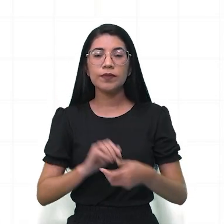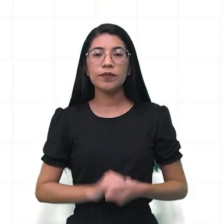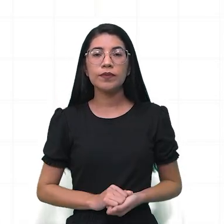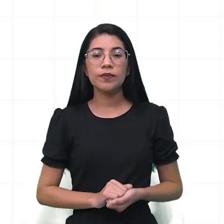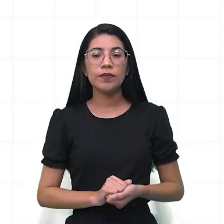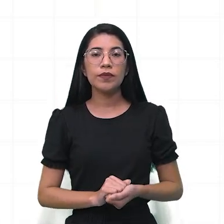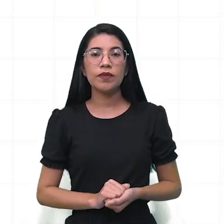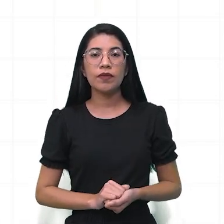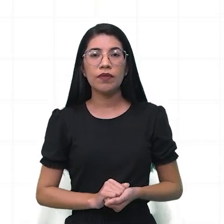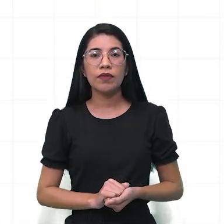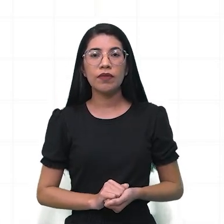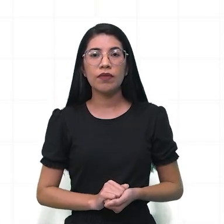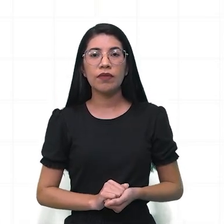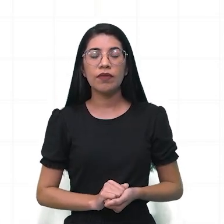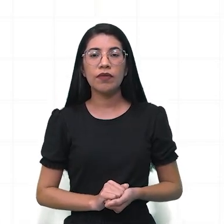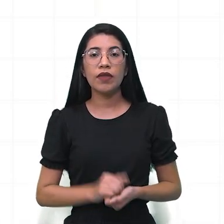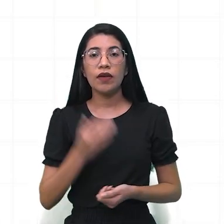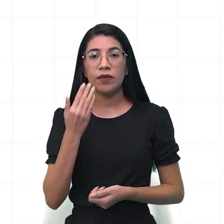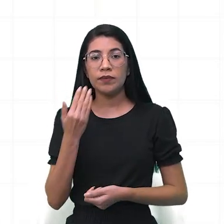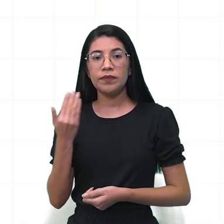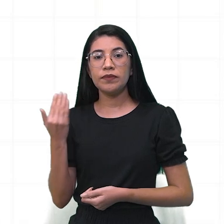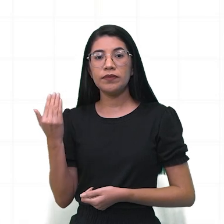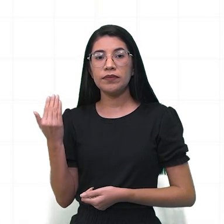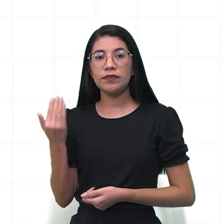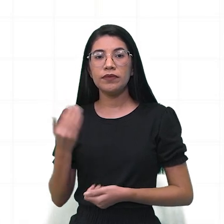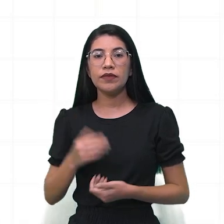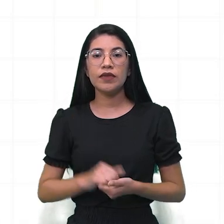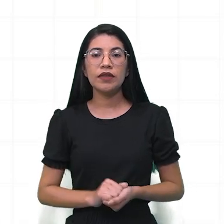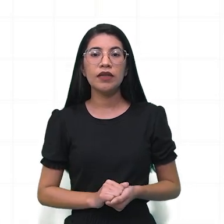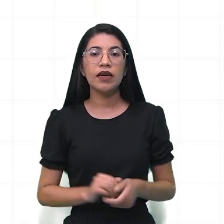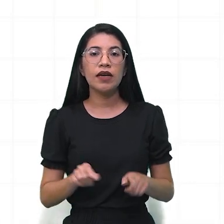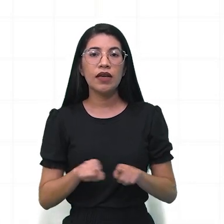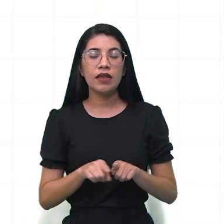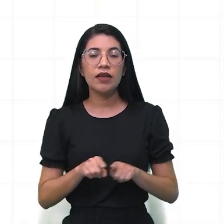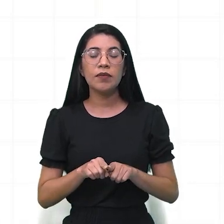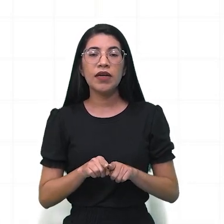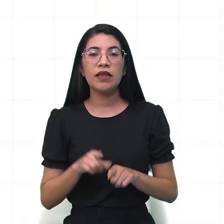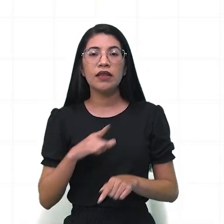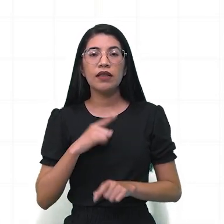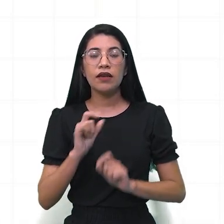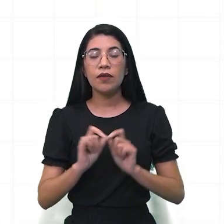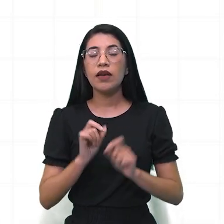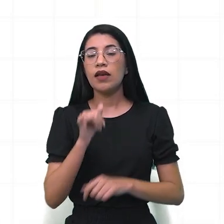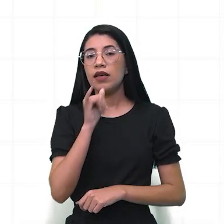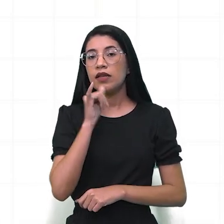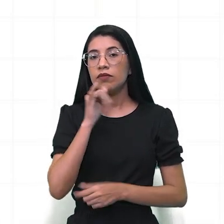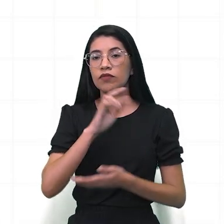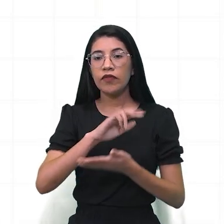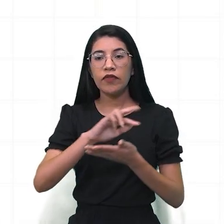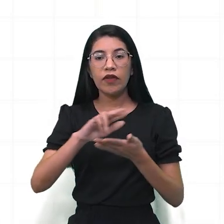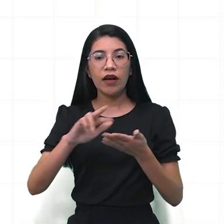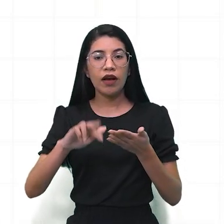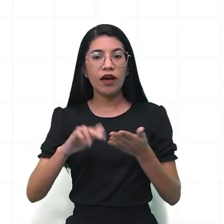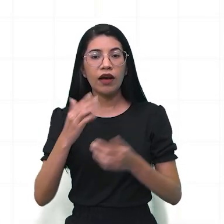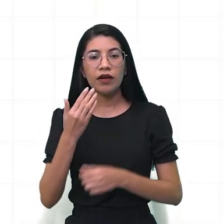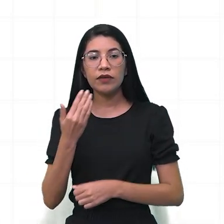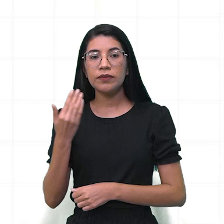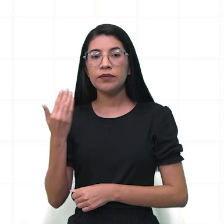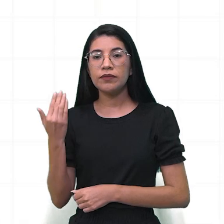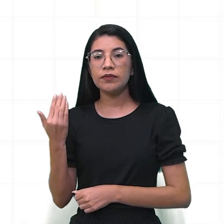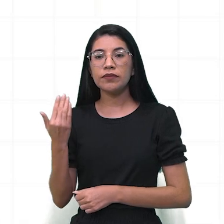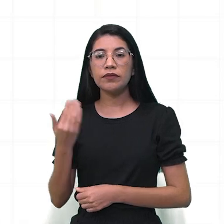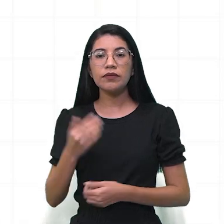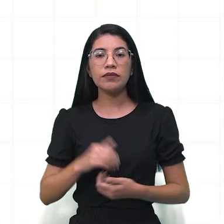bom? Hexágono, veja, eu tenho aqui alguns exemplos, tá?